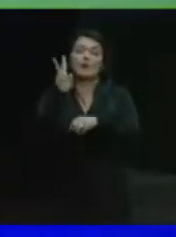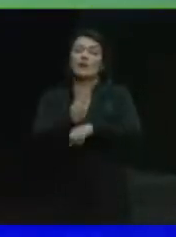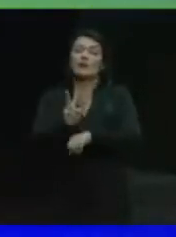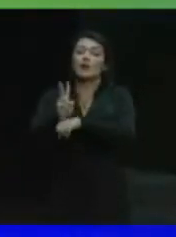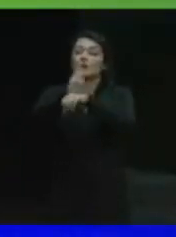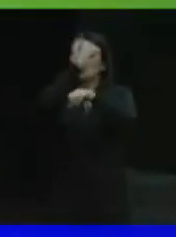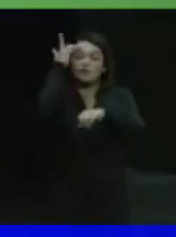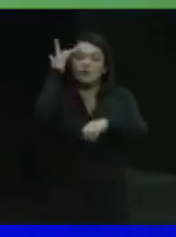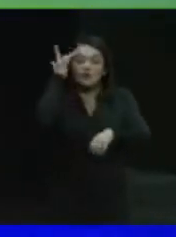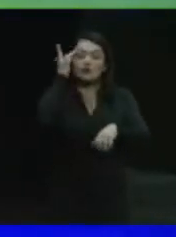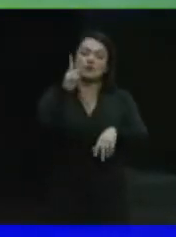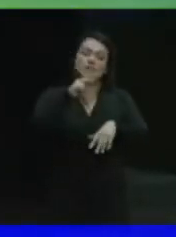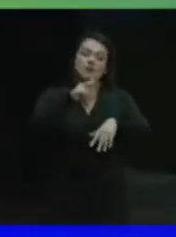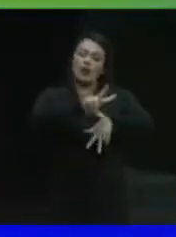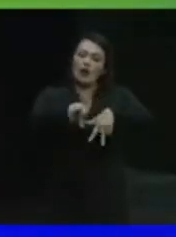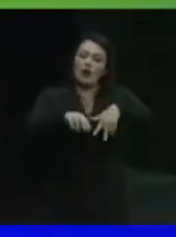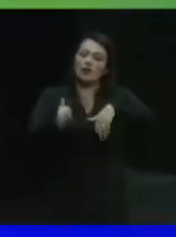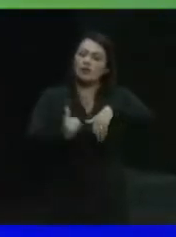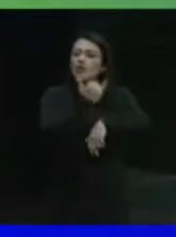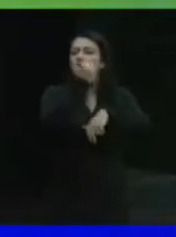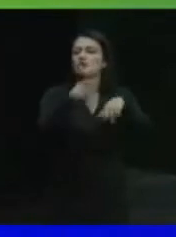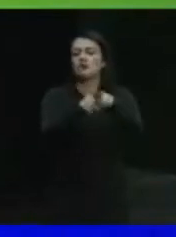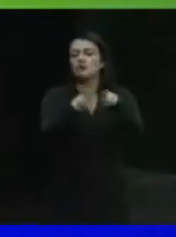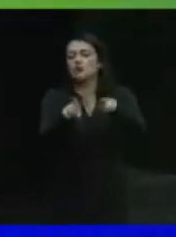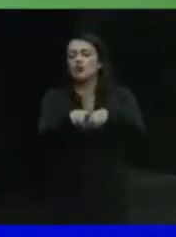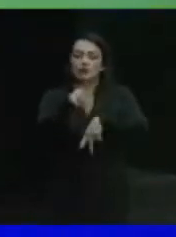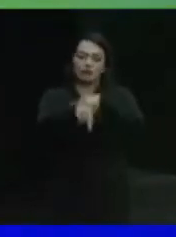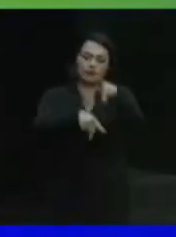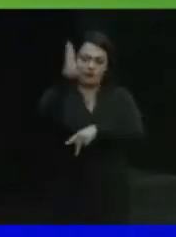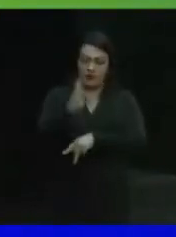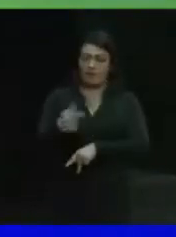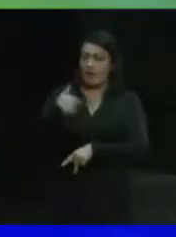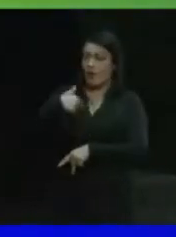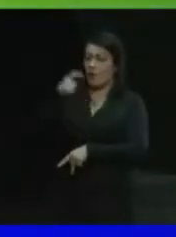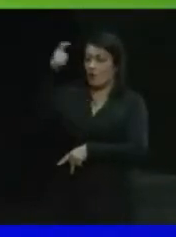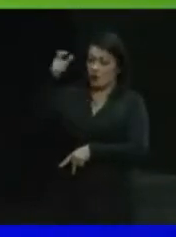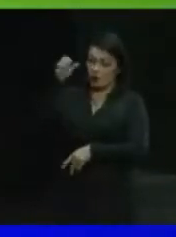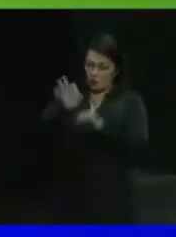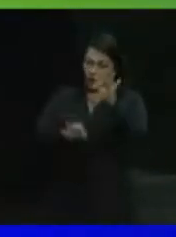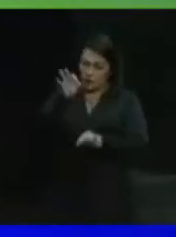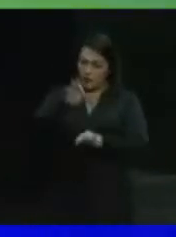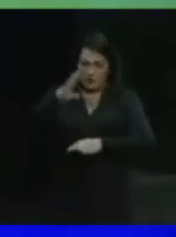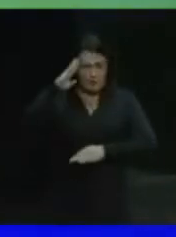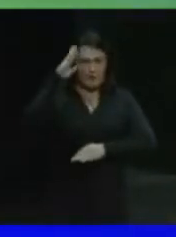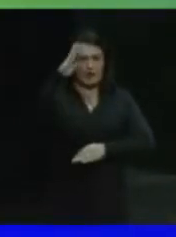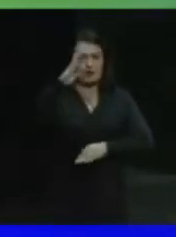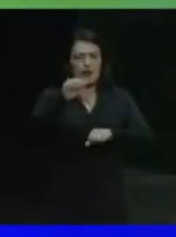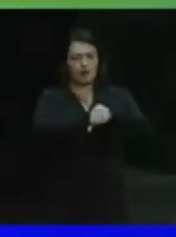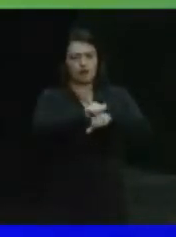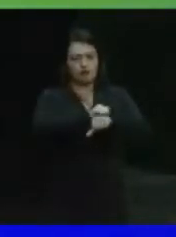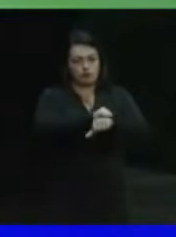e o povo brasileiro. Fui juiz dos casos da Operação Lava Jato em